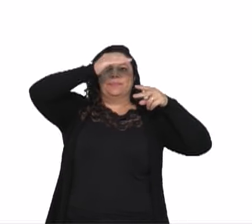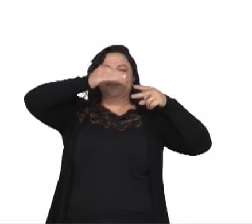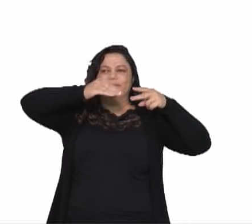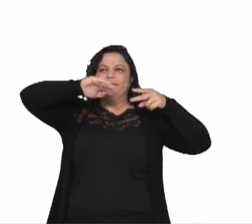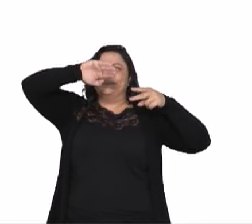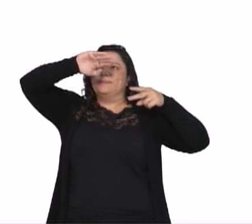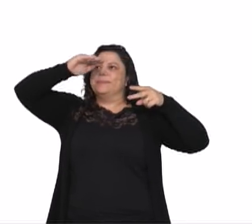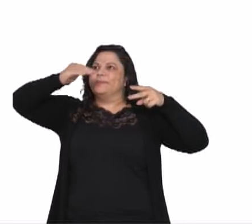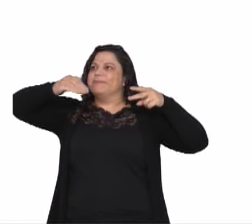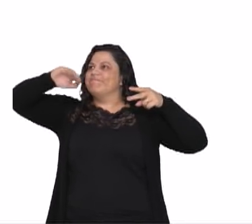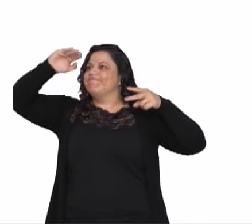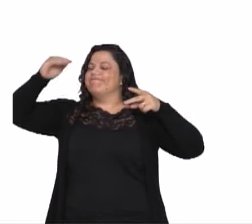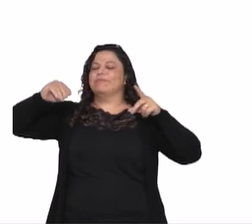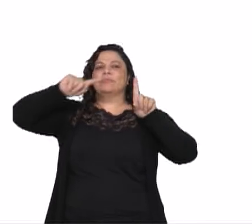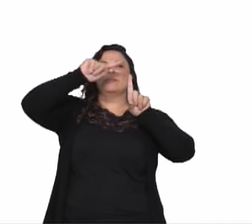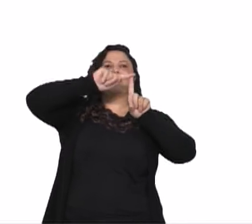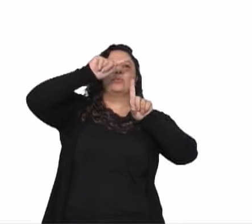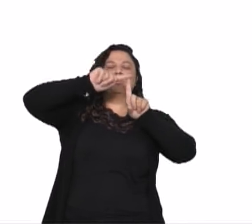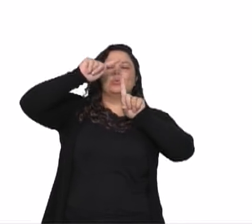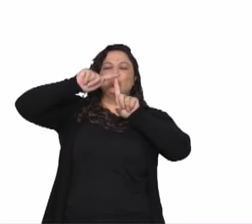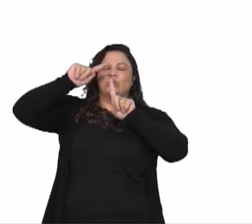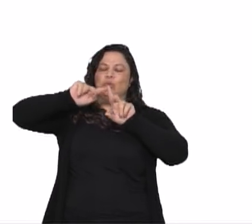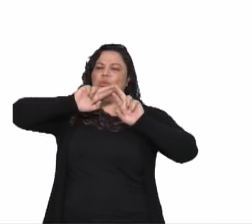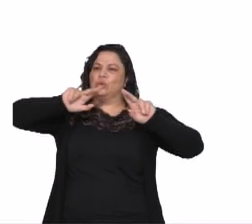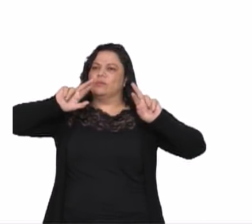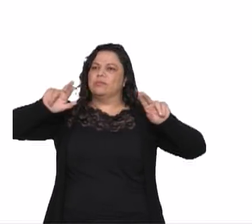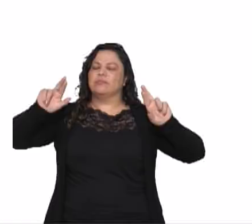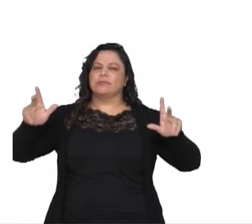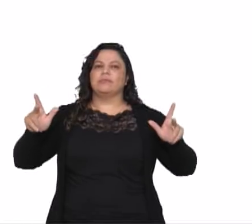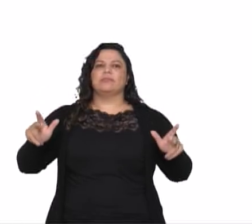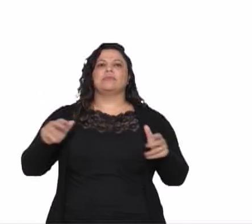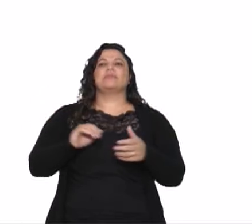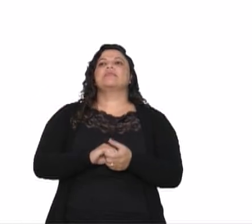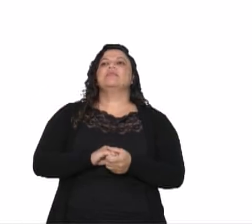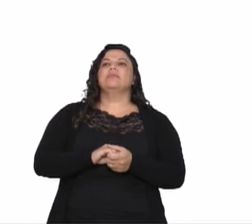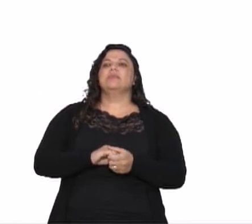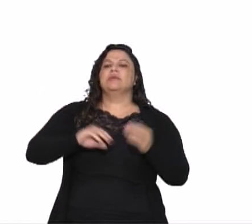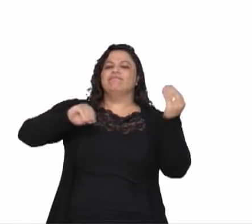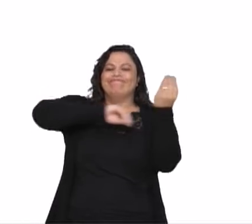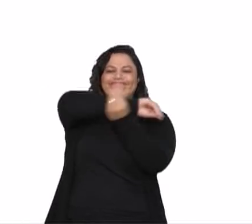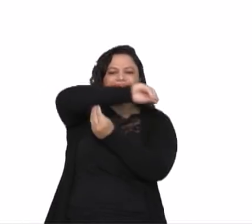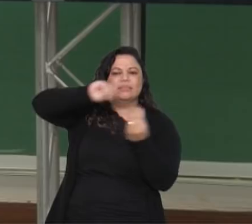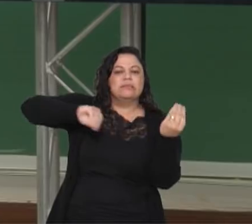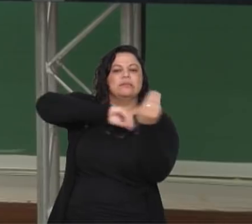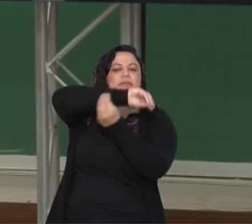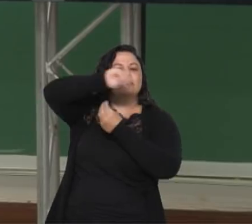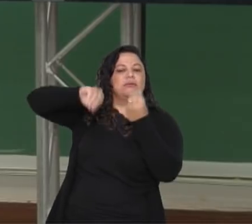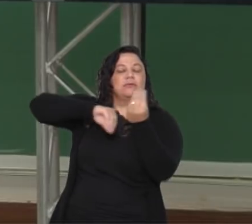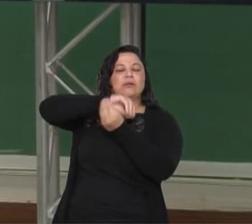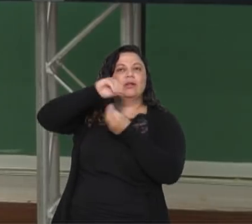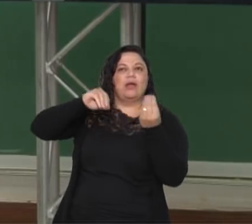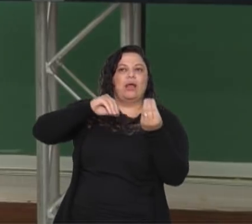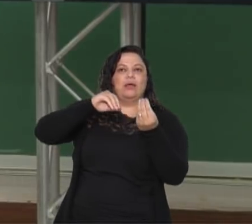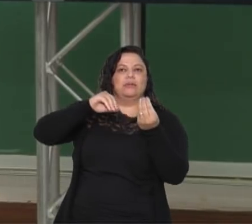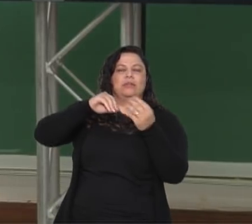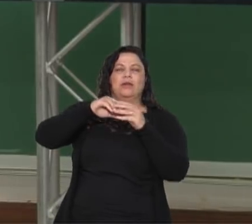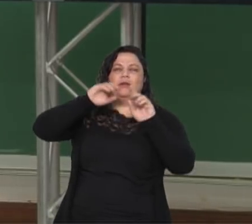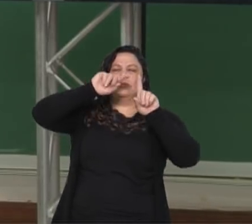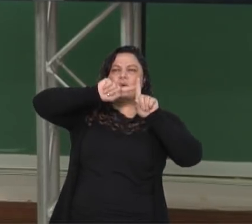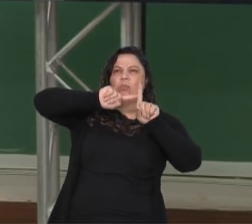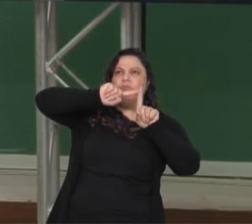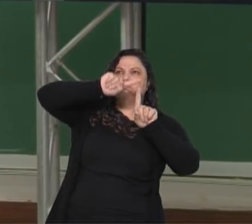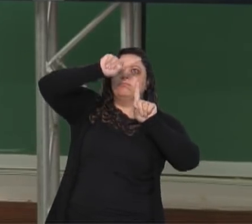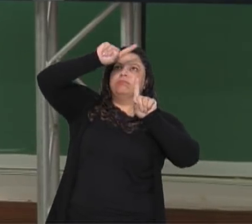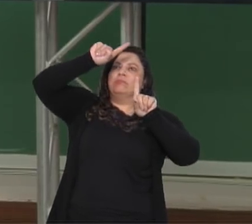de onda, mas elas estão juntas ali, estão misturadas. Mas eu vejo que ora se sobressai uma onda de um